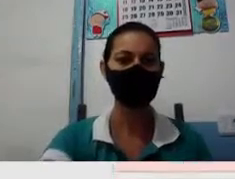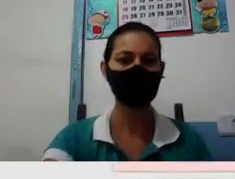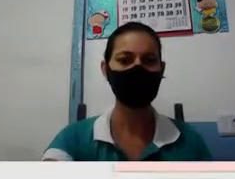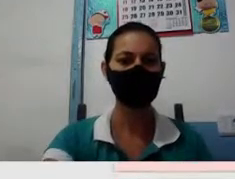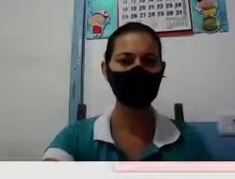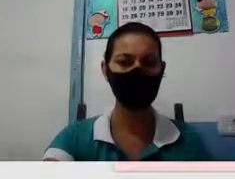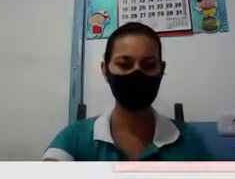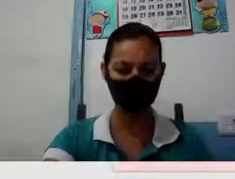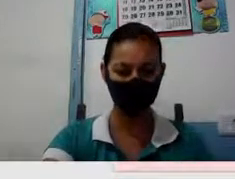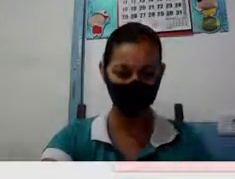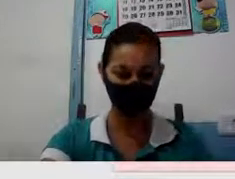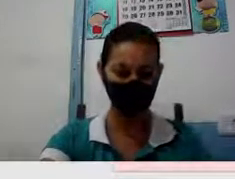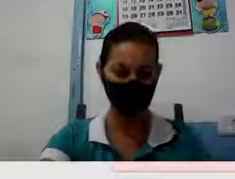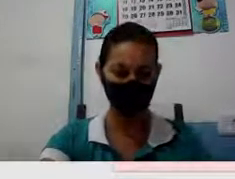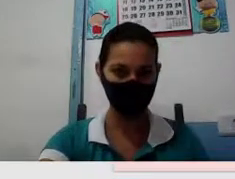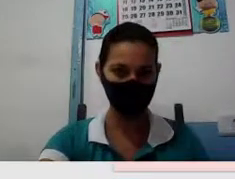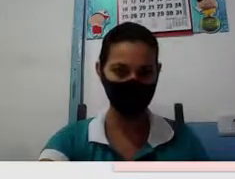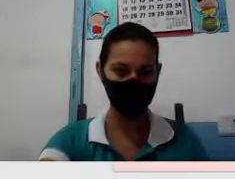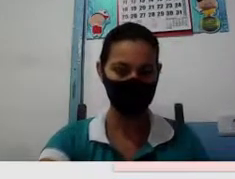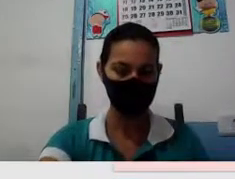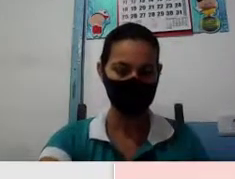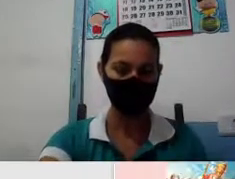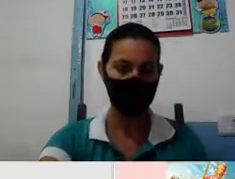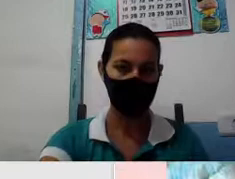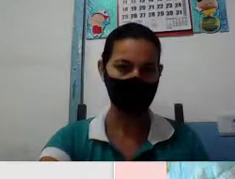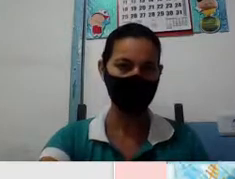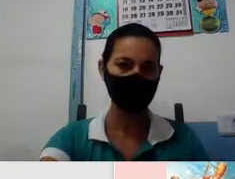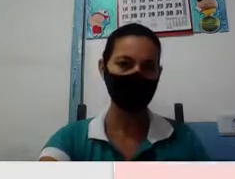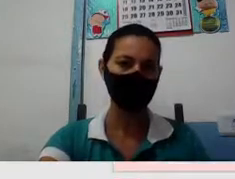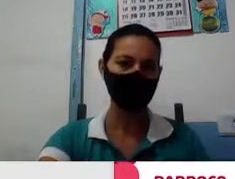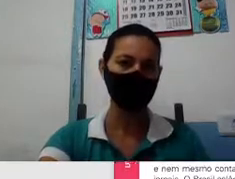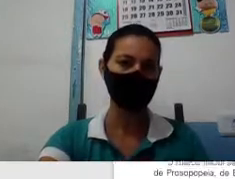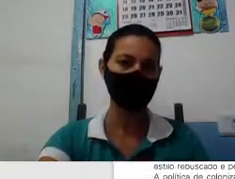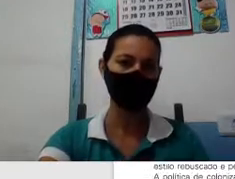Isso, aí vocês trabalham juntos. Isso mesmo. Tá.